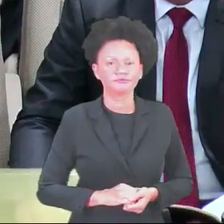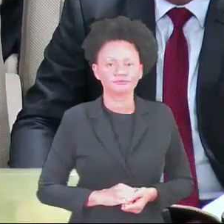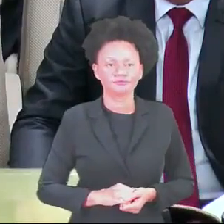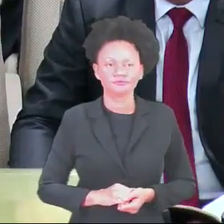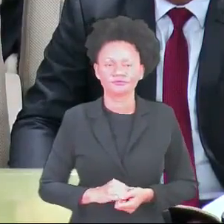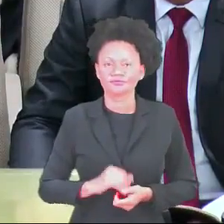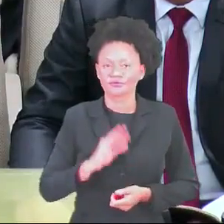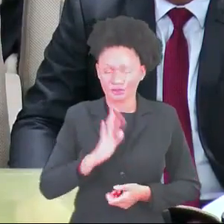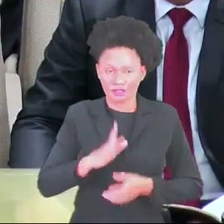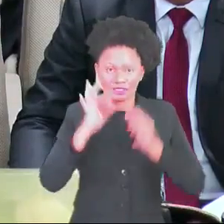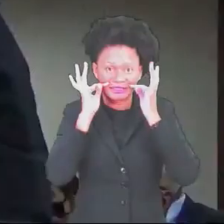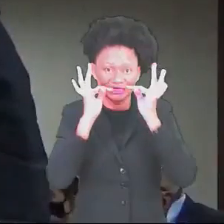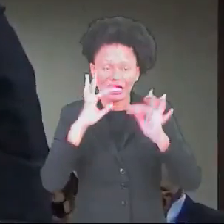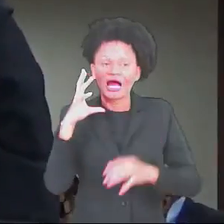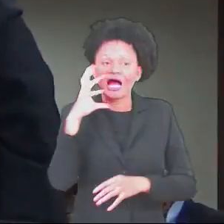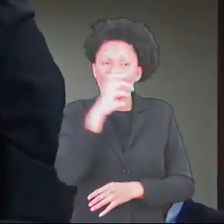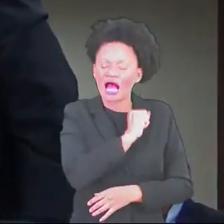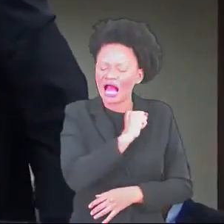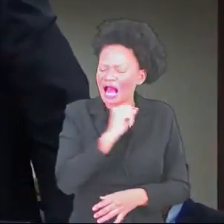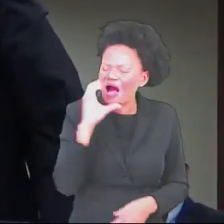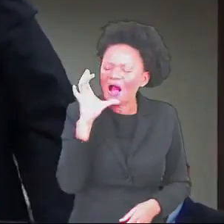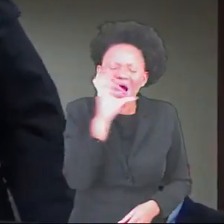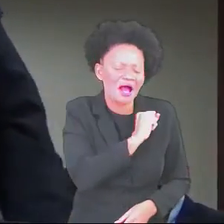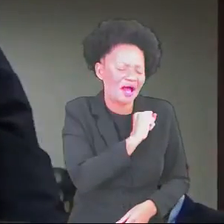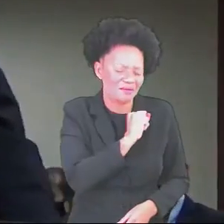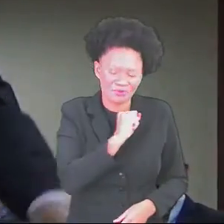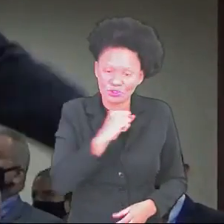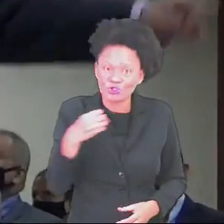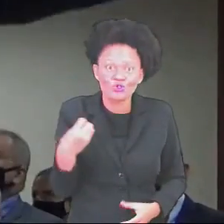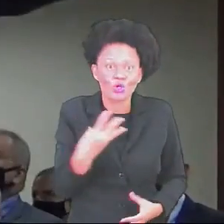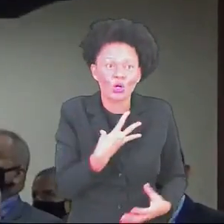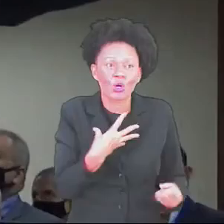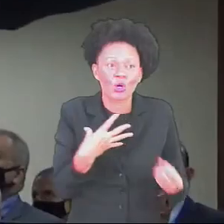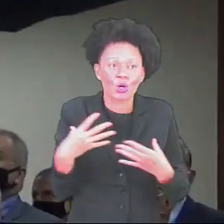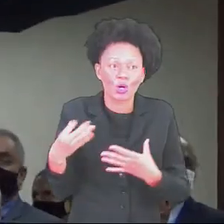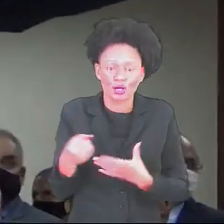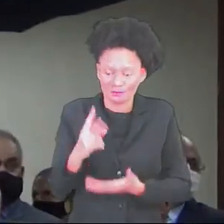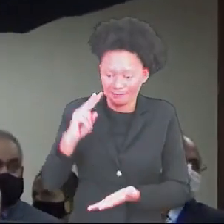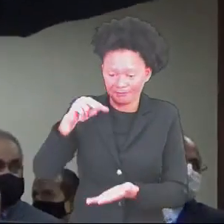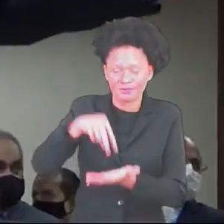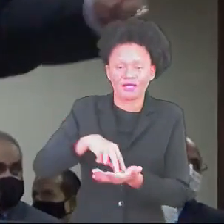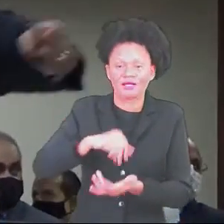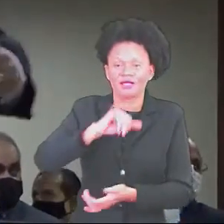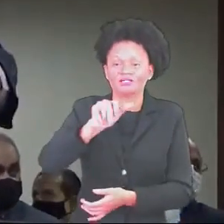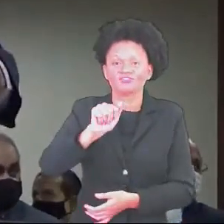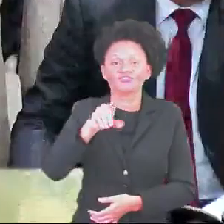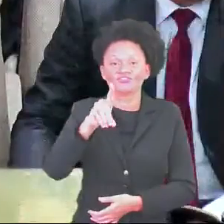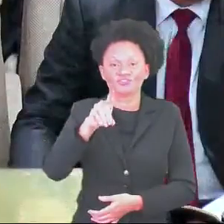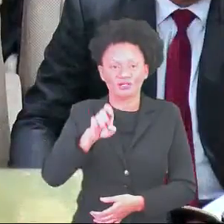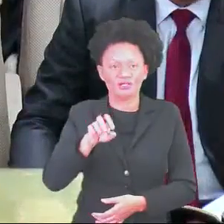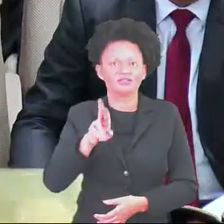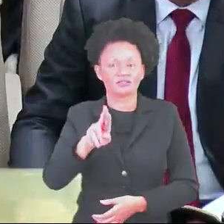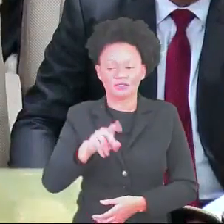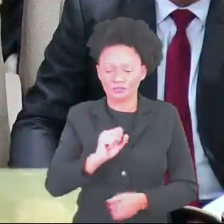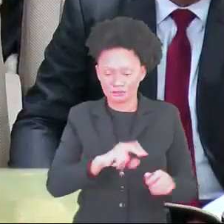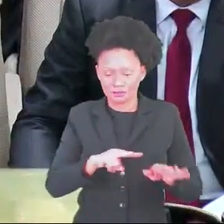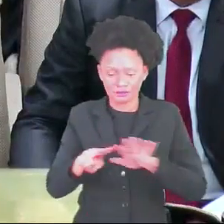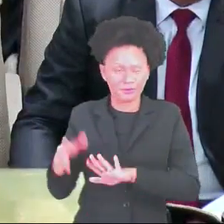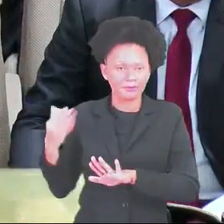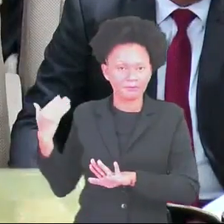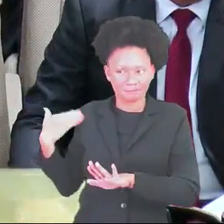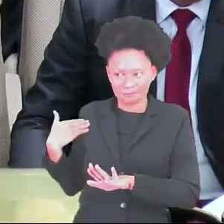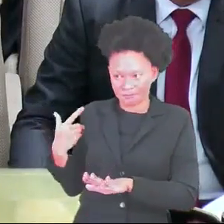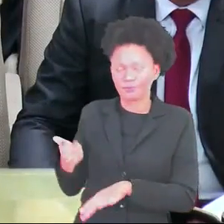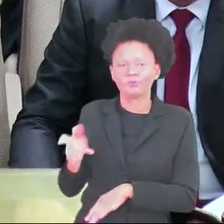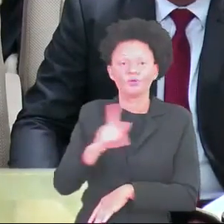Deixa eu contar um testemunho para você, fresquinho. Coloca de pé, Jader, por favor, meu genro. Semana retrasada,